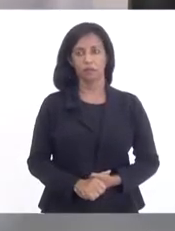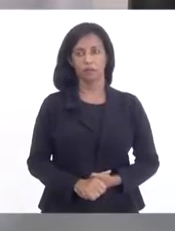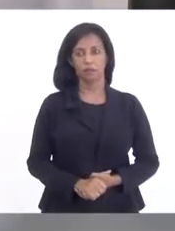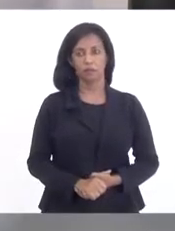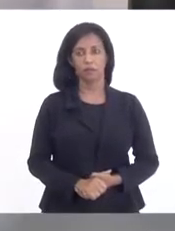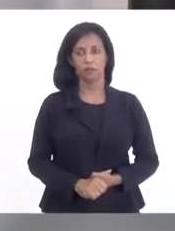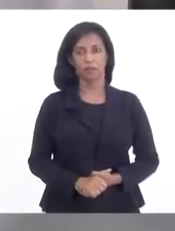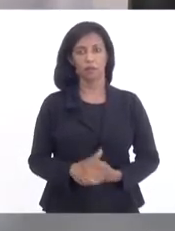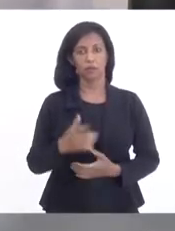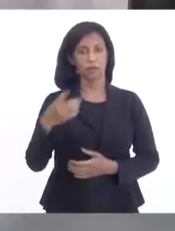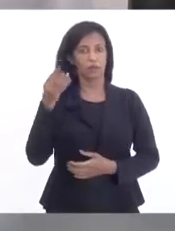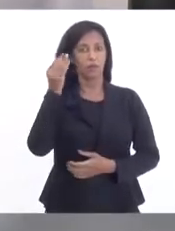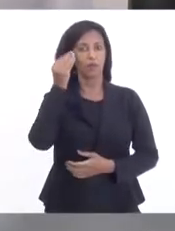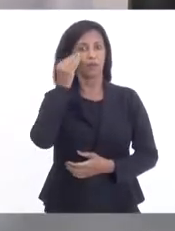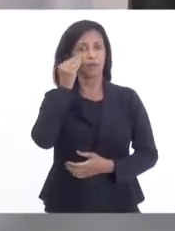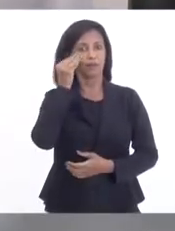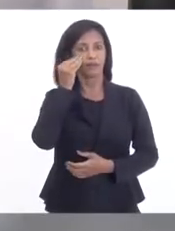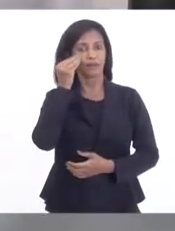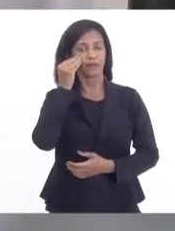Eles estão acompanhando